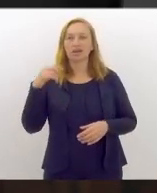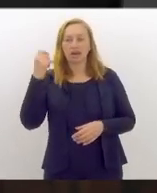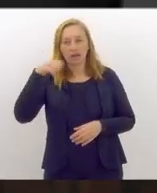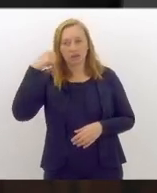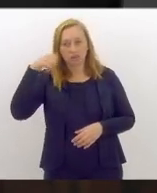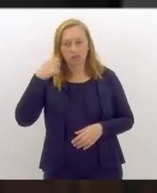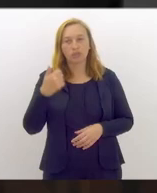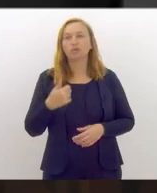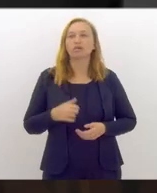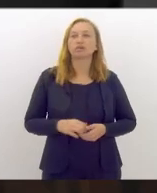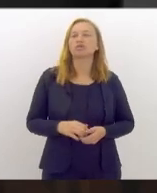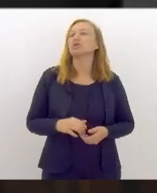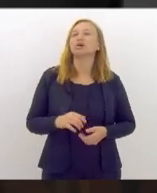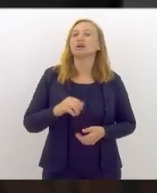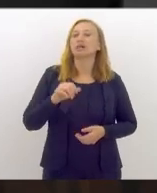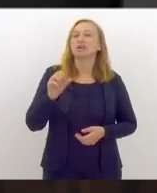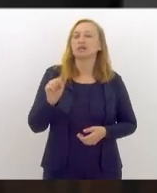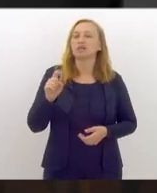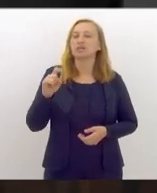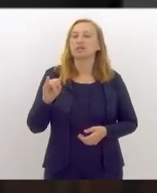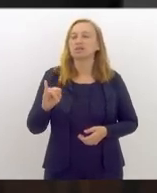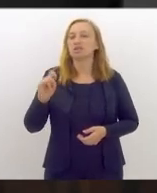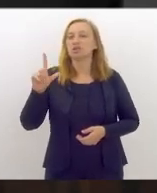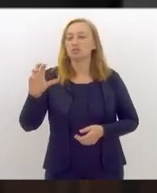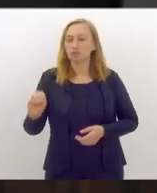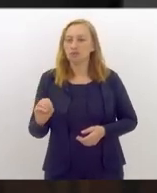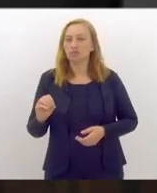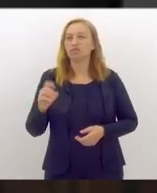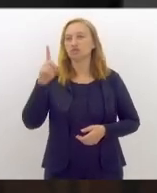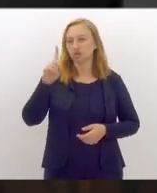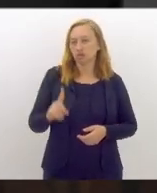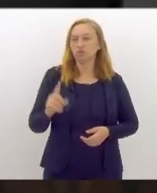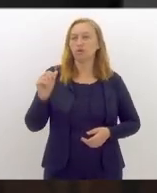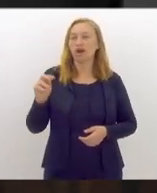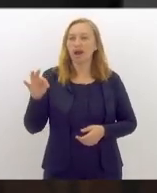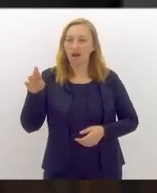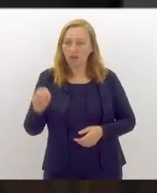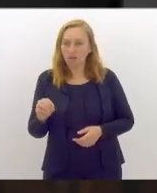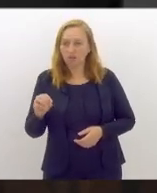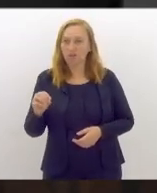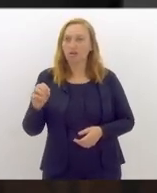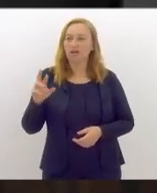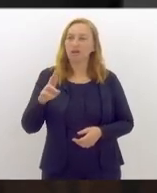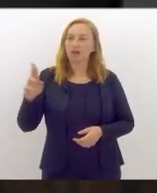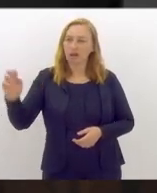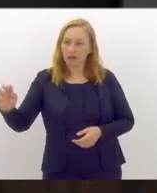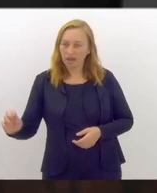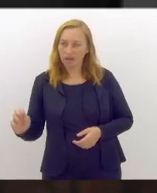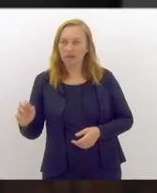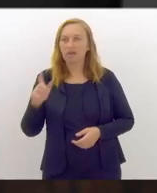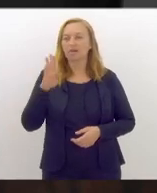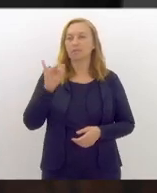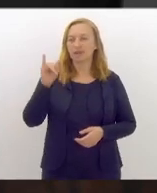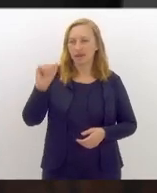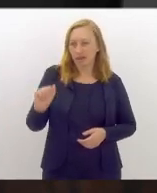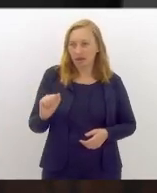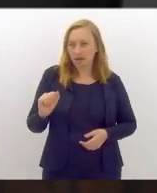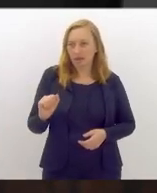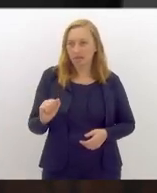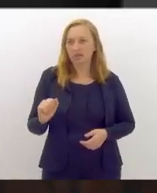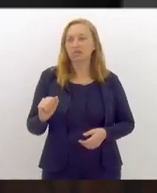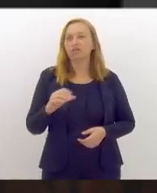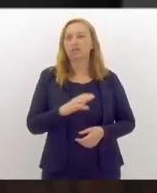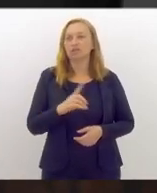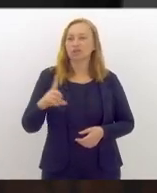guindani diretor da proeg Raoni Seixas diretor de elenco do afro reggae Bianca Marques coordenadora